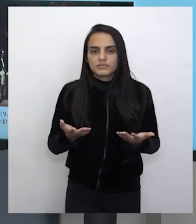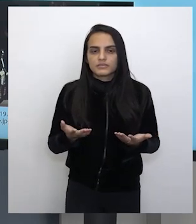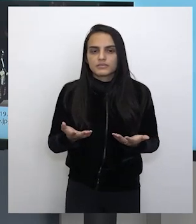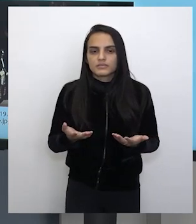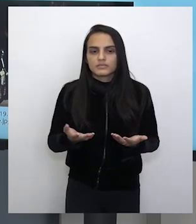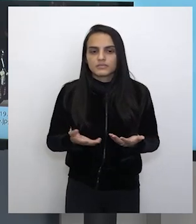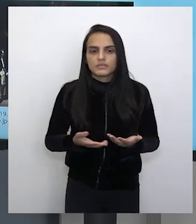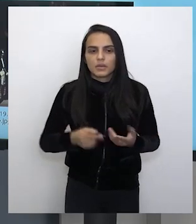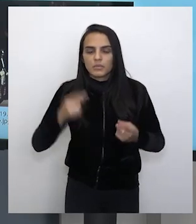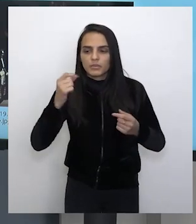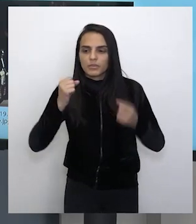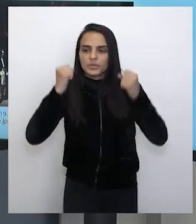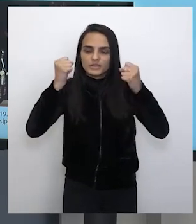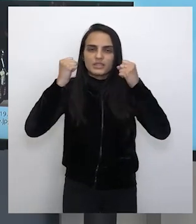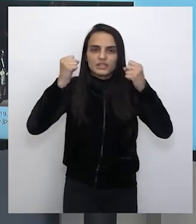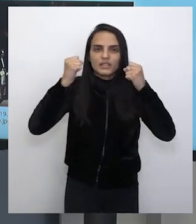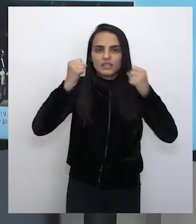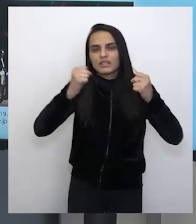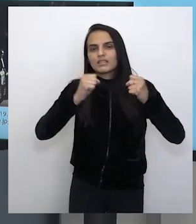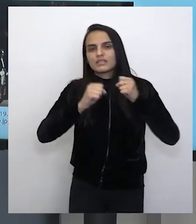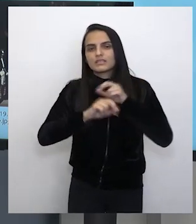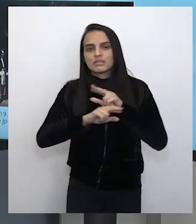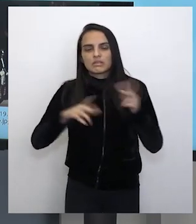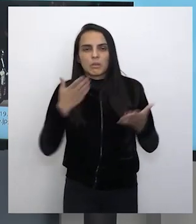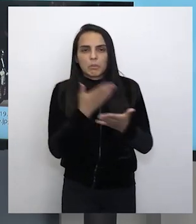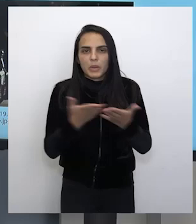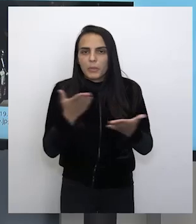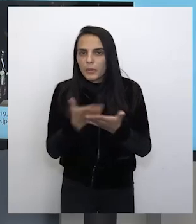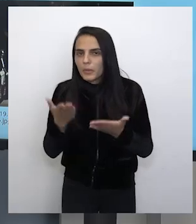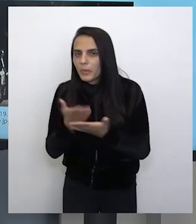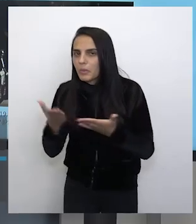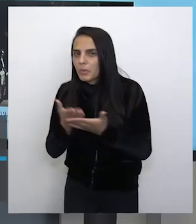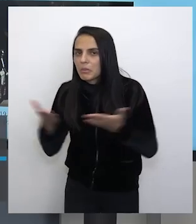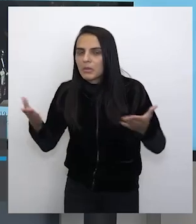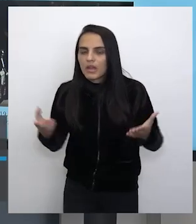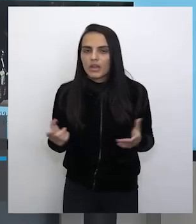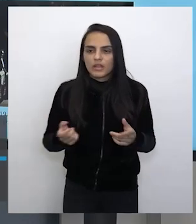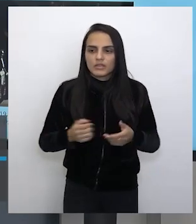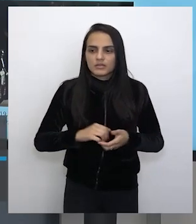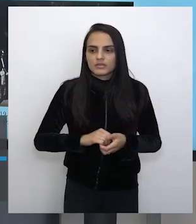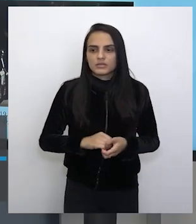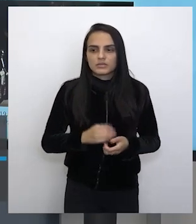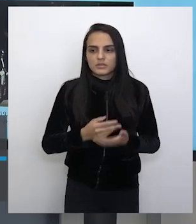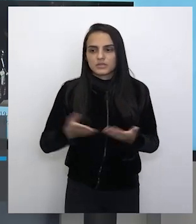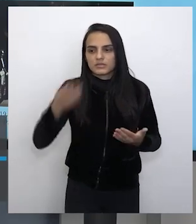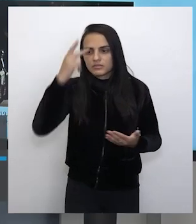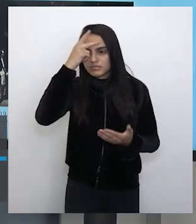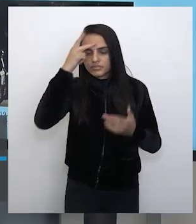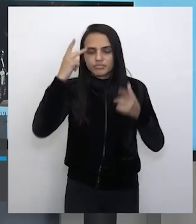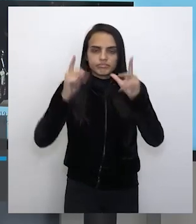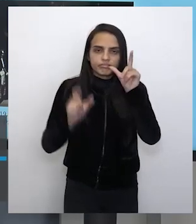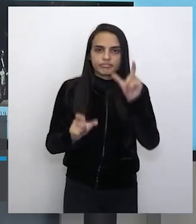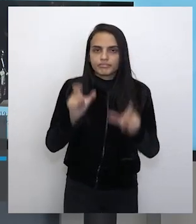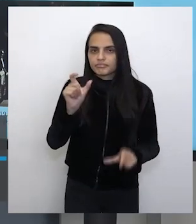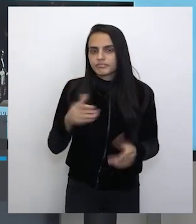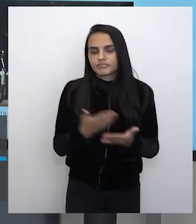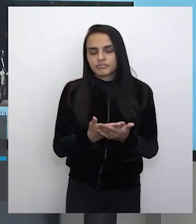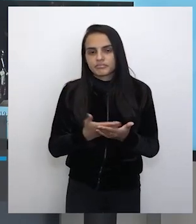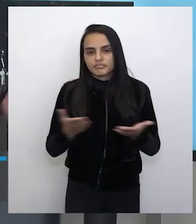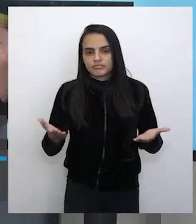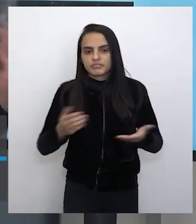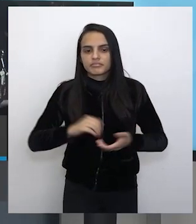Né, os protestantes, enfim, eles começam a ver que eles estão perdendo espaço, perdendo adeptos, né? Os ortodoxos também estão crescendo